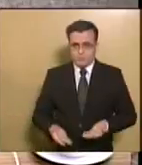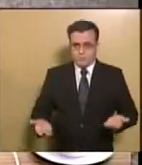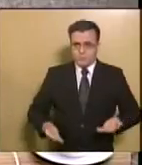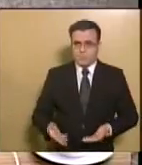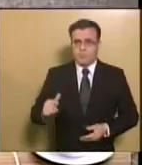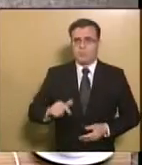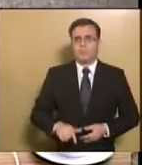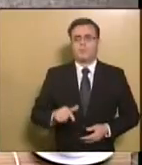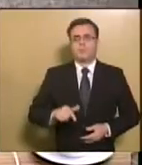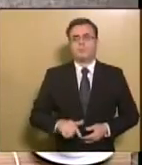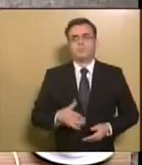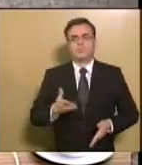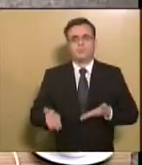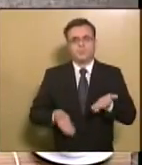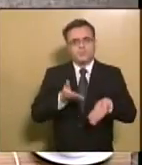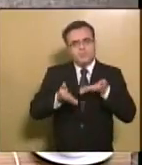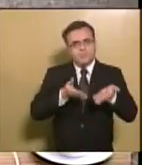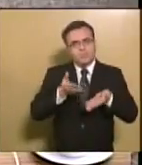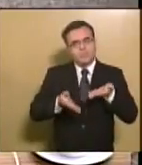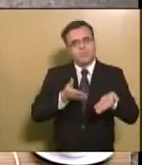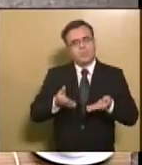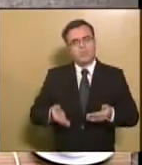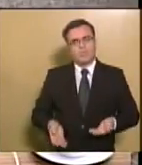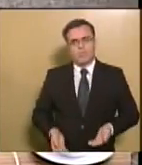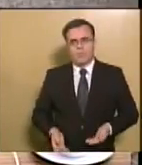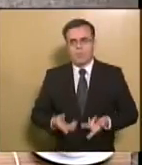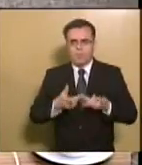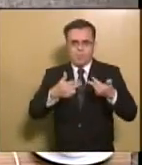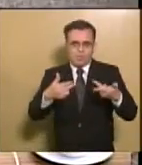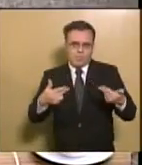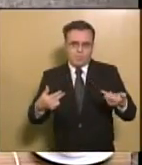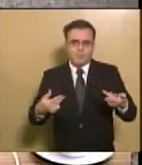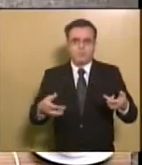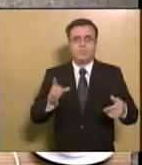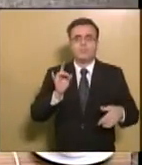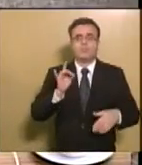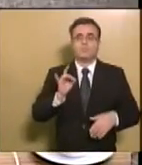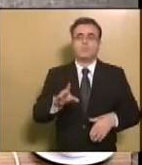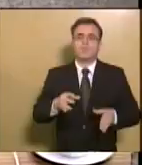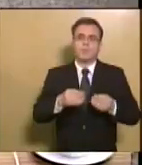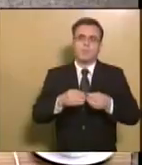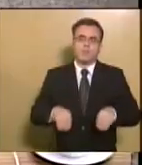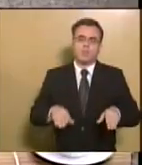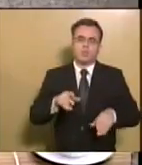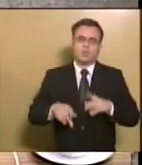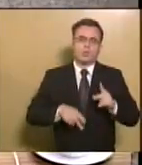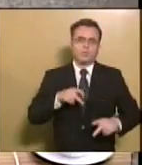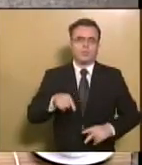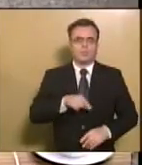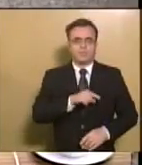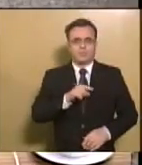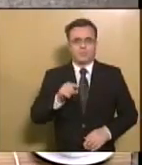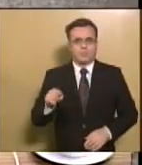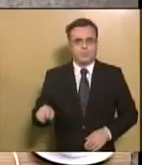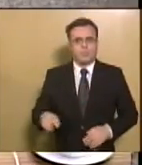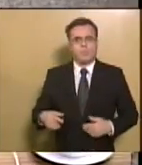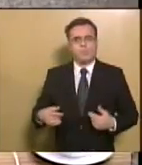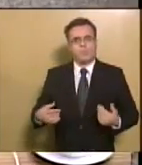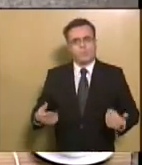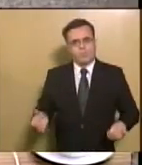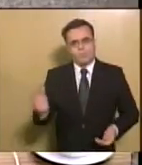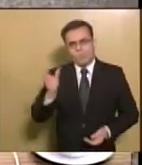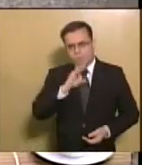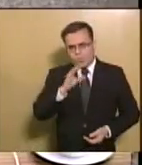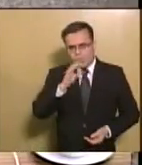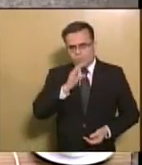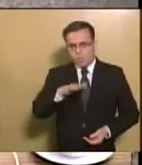com o tratamento em intermitência, só prejudica a população e apressa um